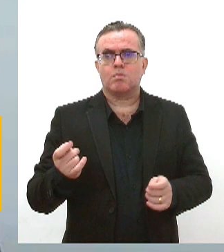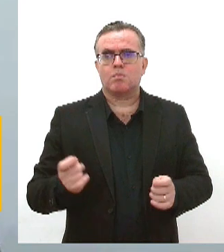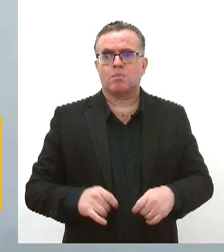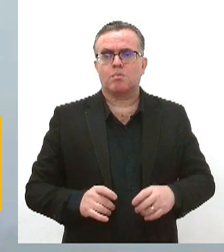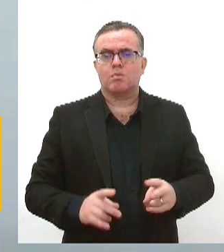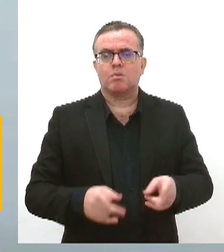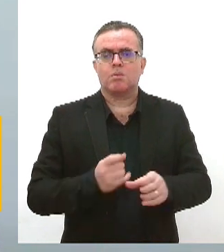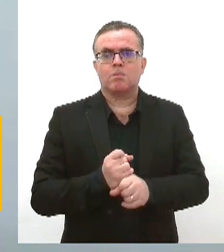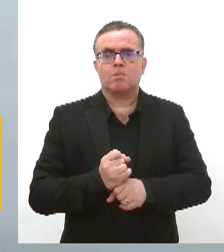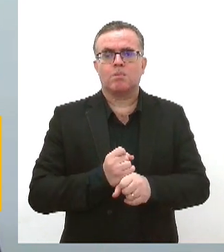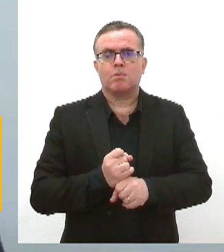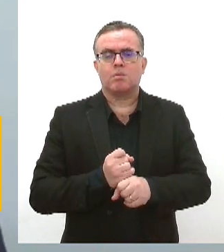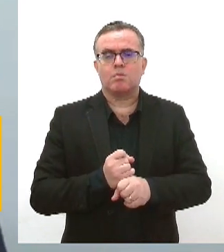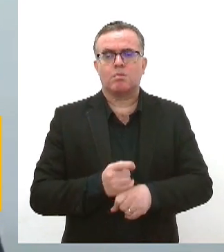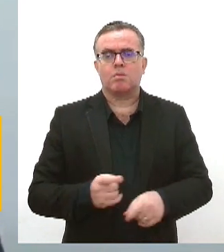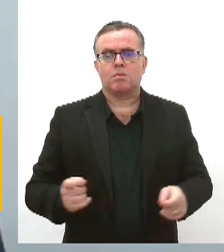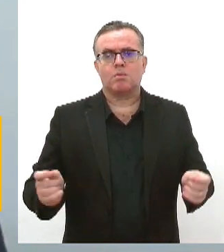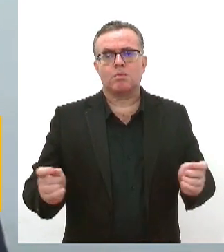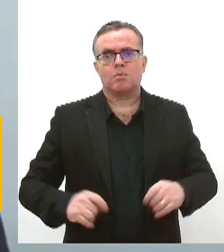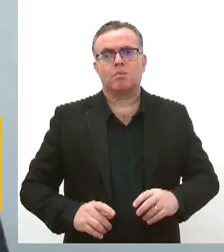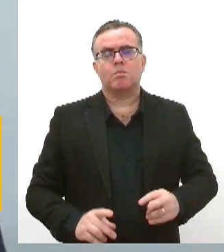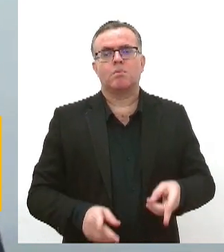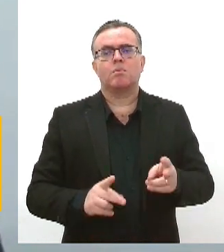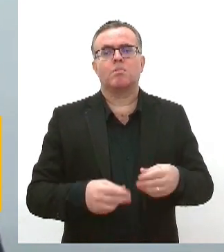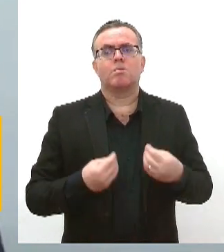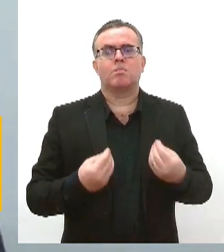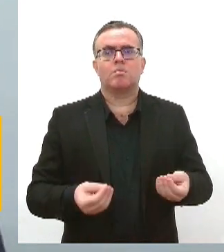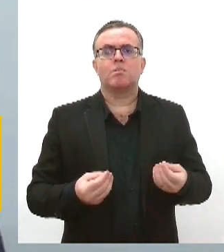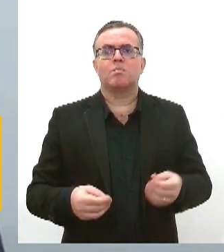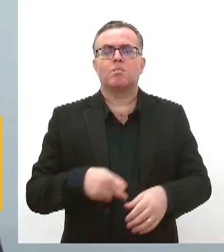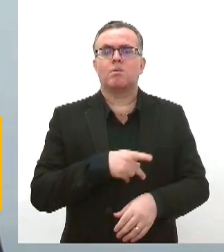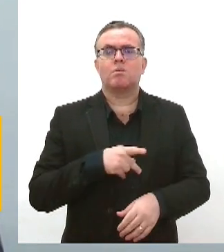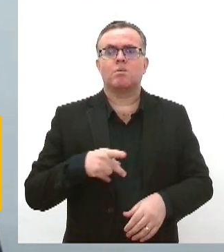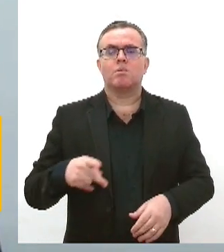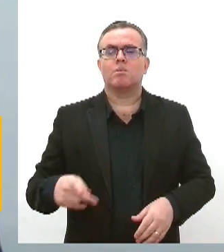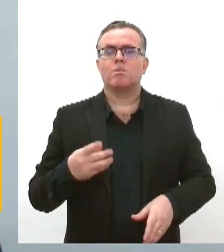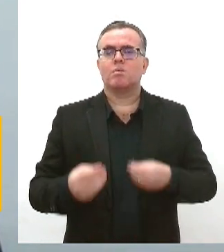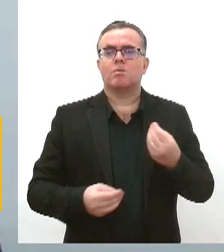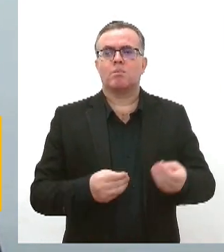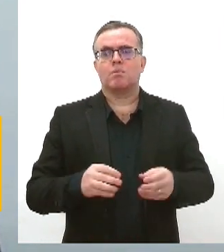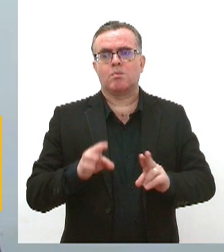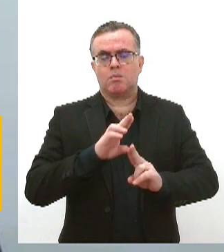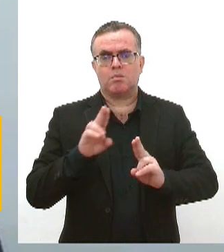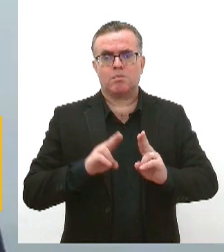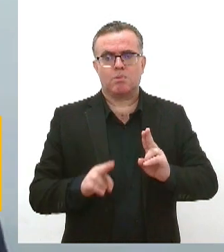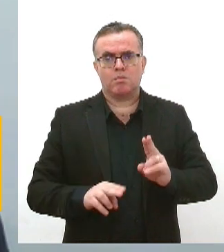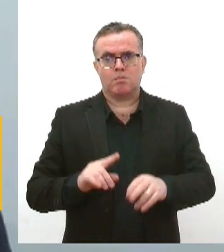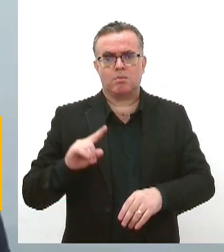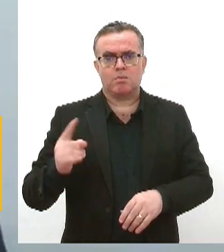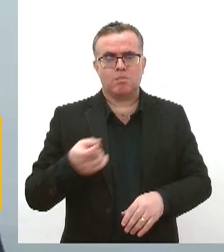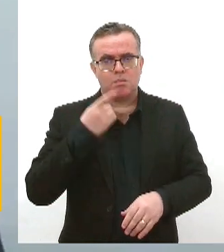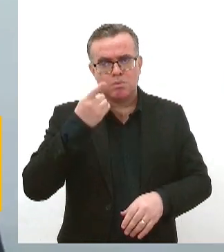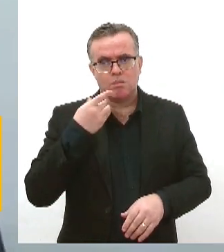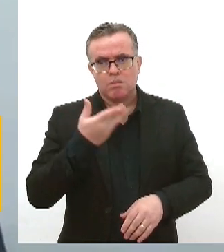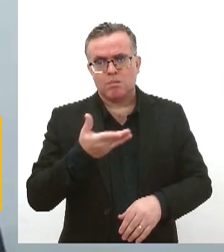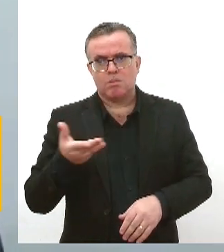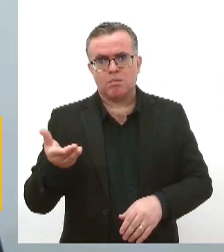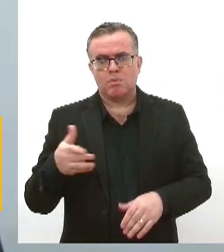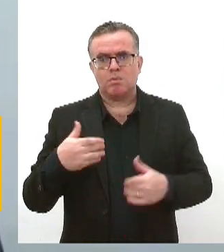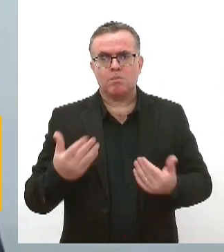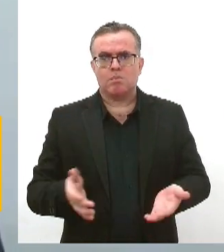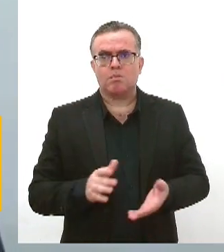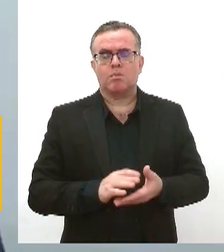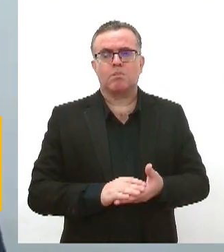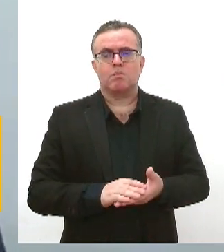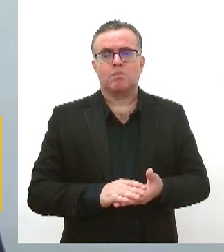né? Nós já tivemos, inclusive, um presidente da UNALI, que foi o deputado, o ex-deputado Venâncio Fonseca, e hoje nós